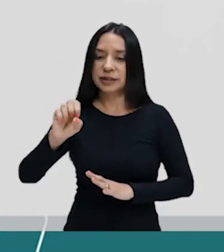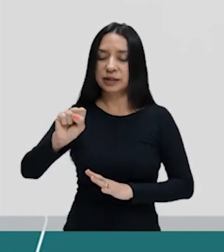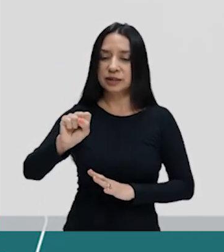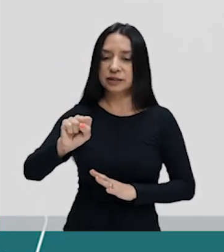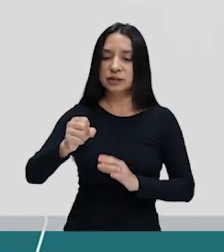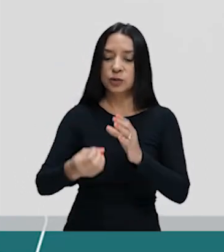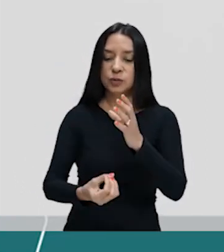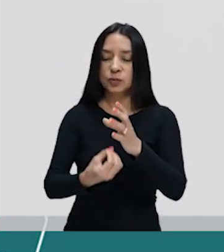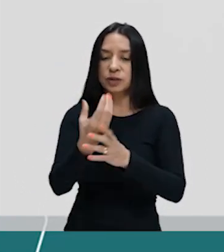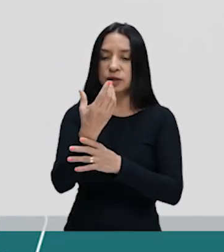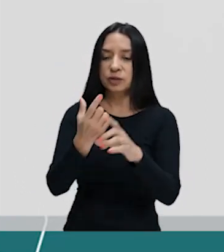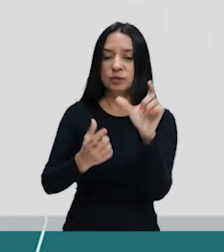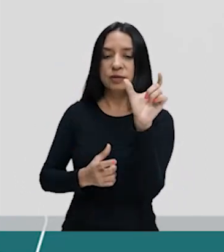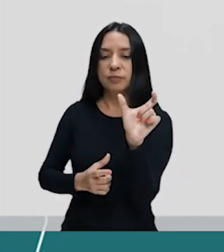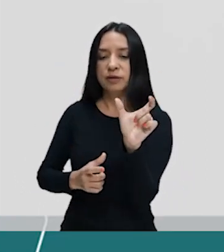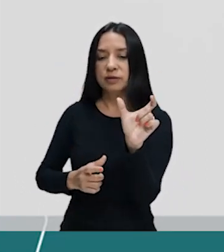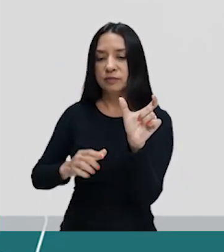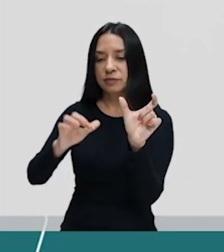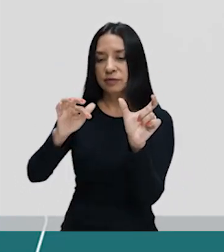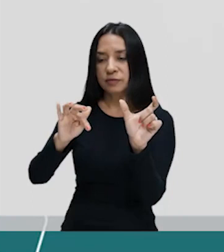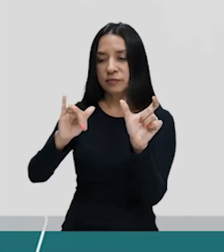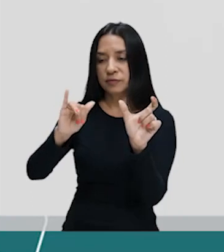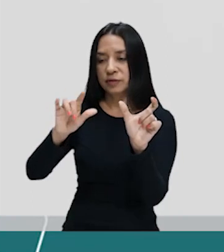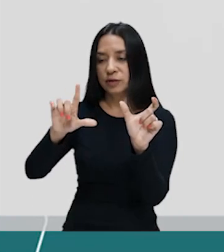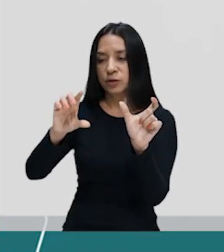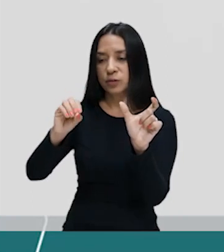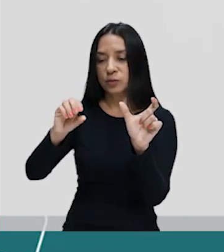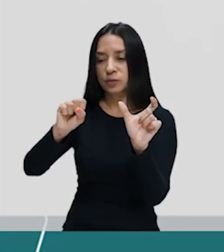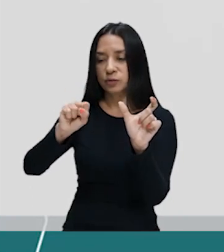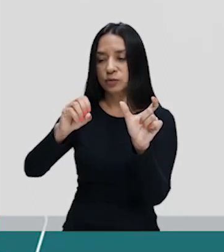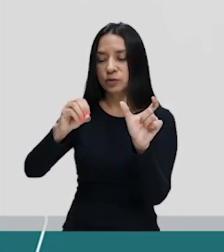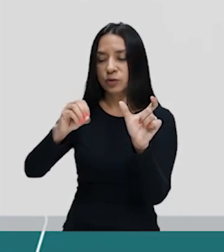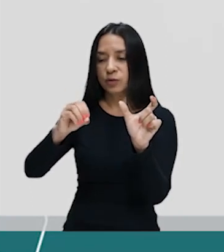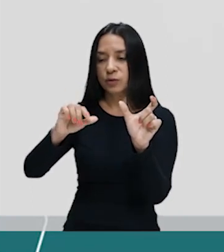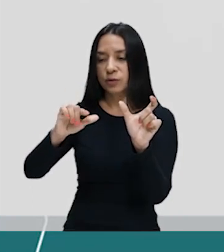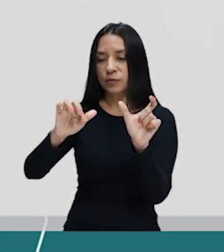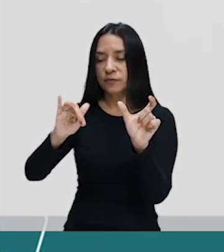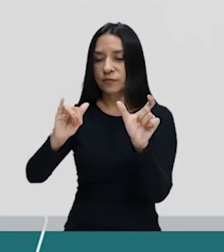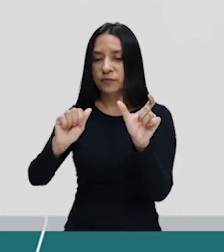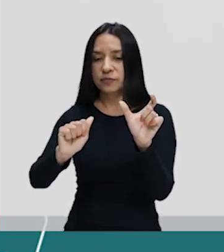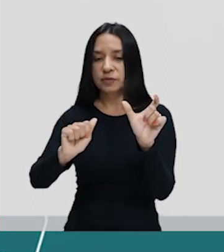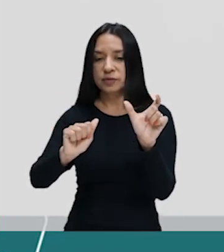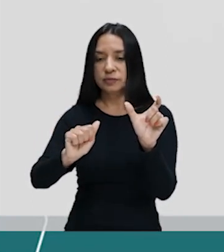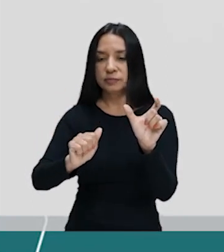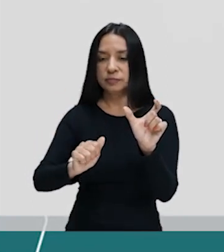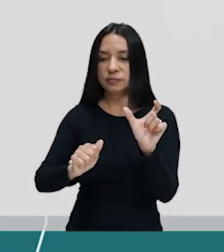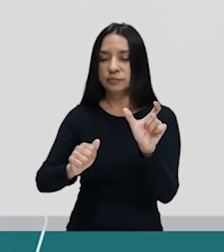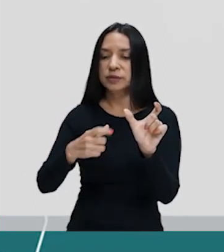palavra filosofia, que é o nosso amigo Pitágoras. Ok? Bom, nós temos dois grandes pensadores aqui,